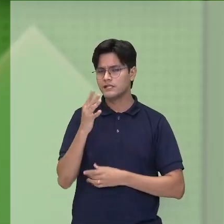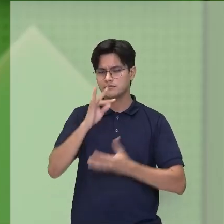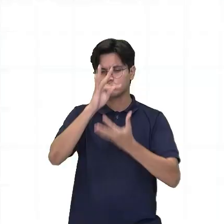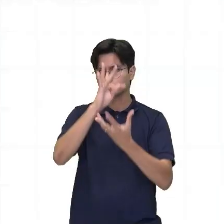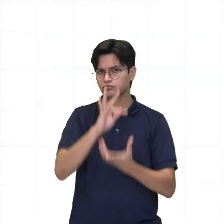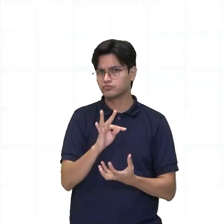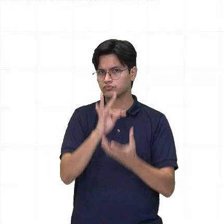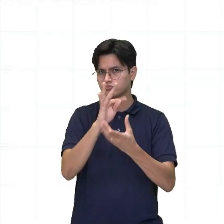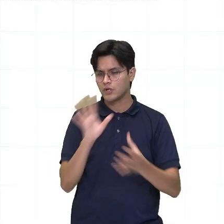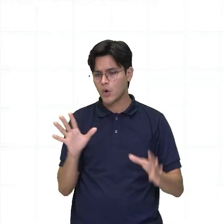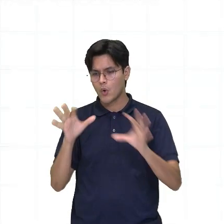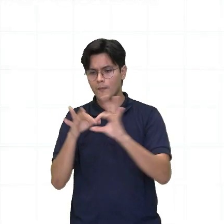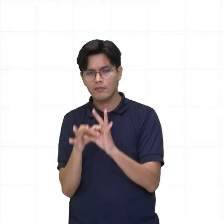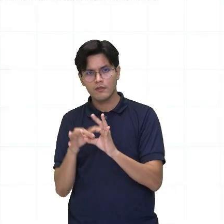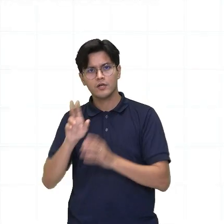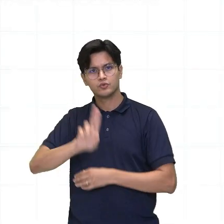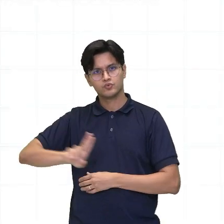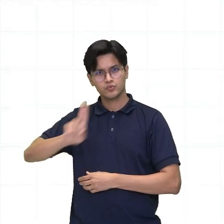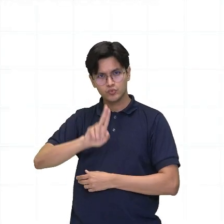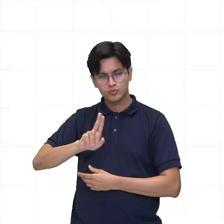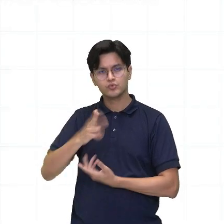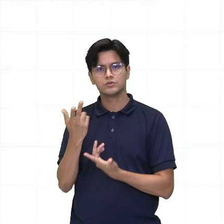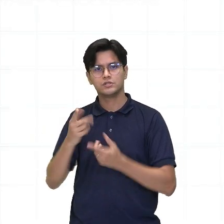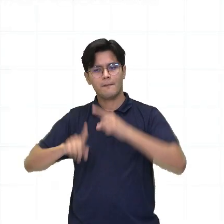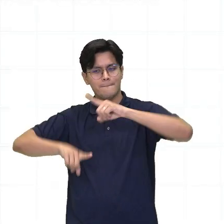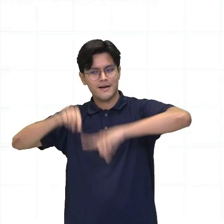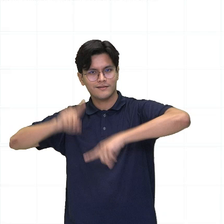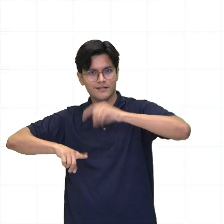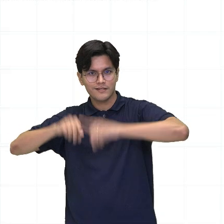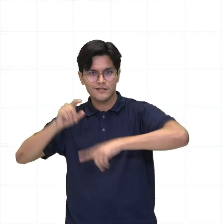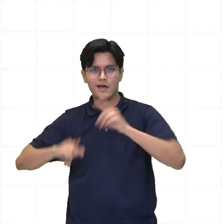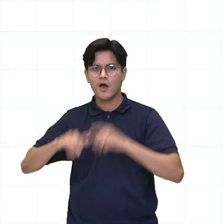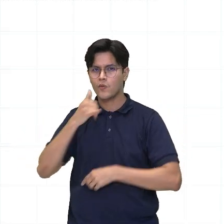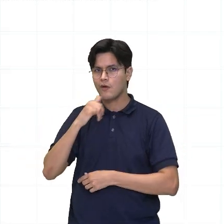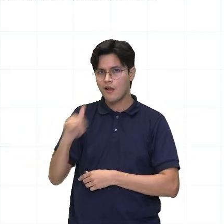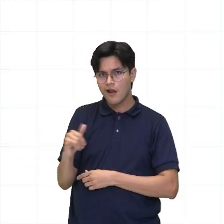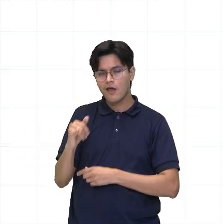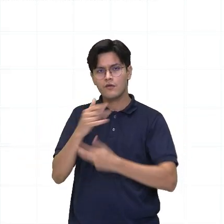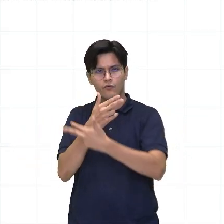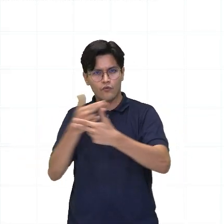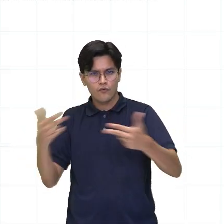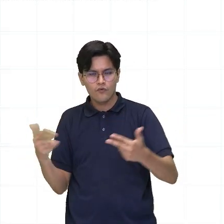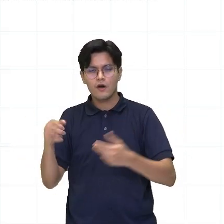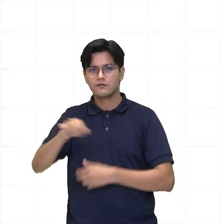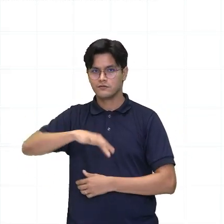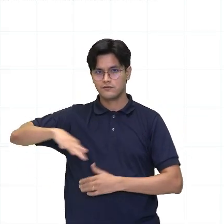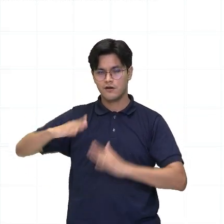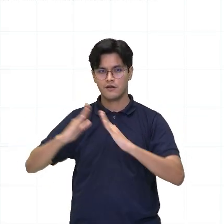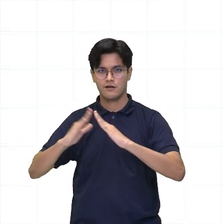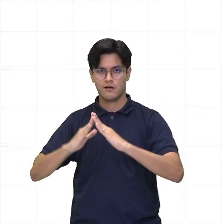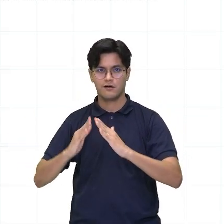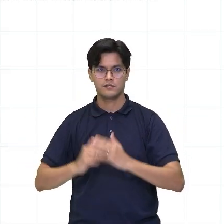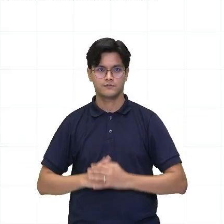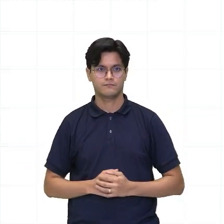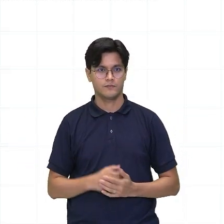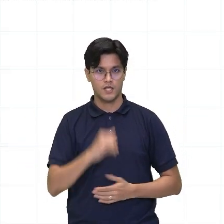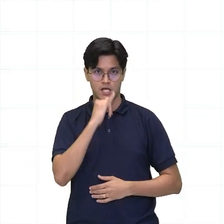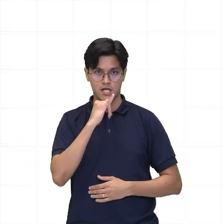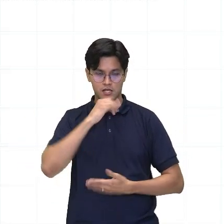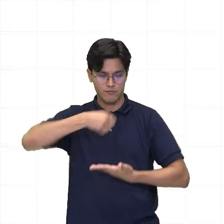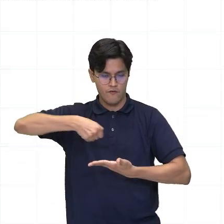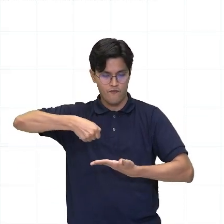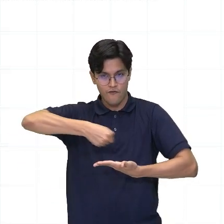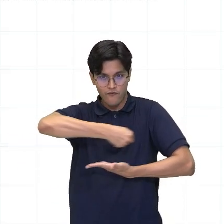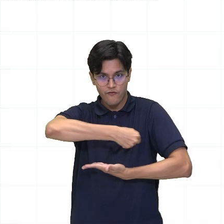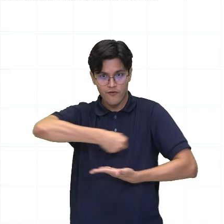ferro de passar roupa. Então, observem aí, como que acontece isso? O ferro,